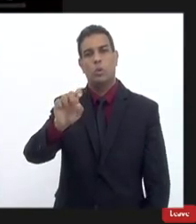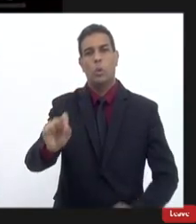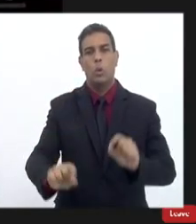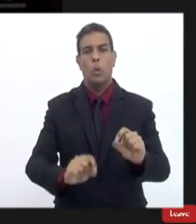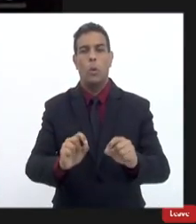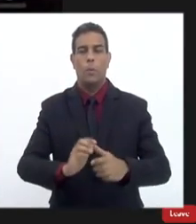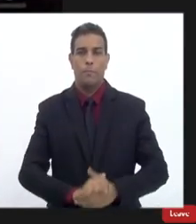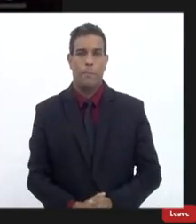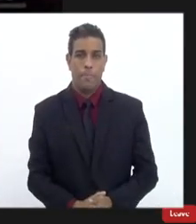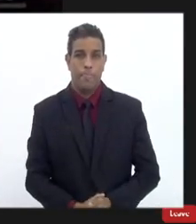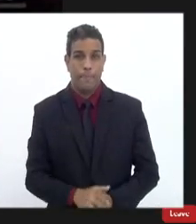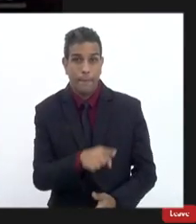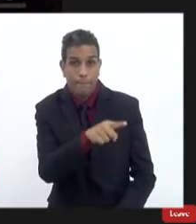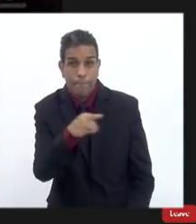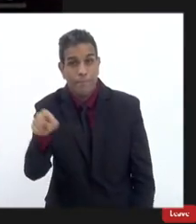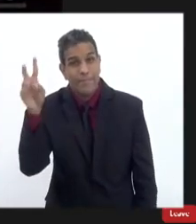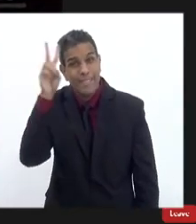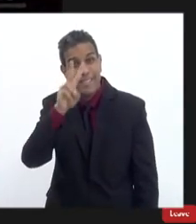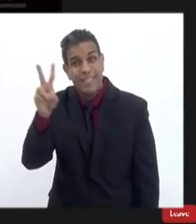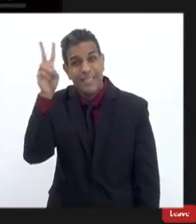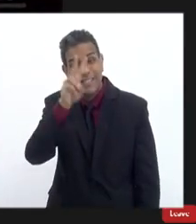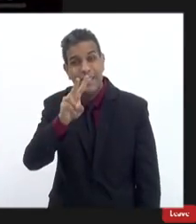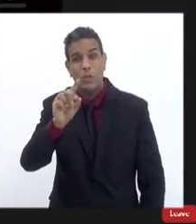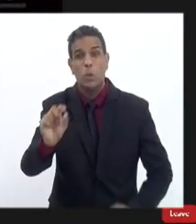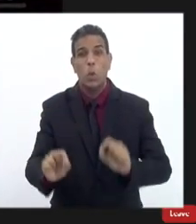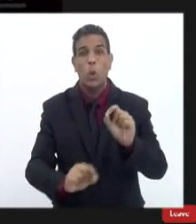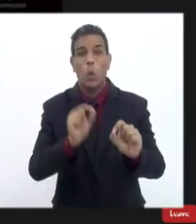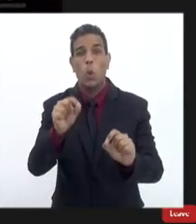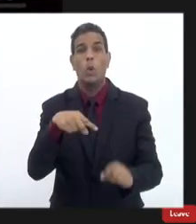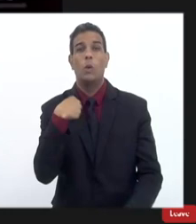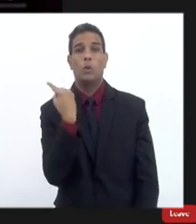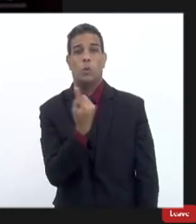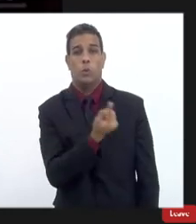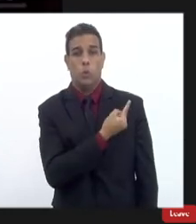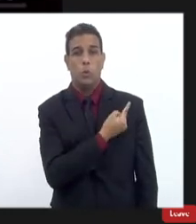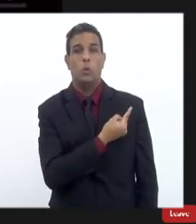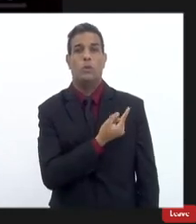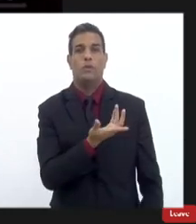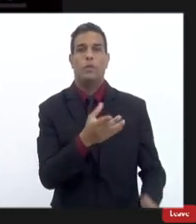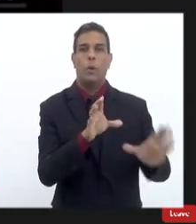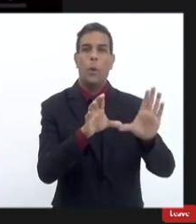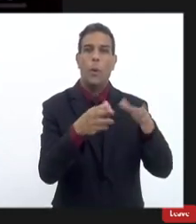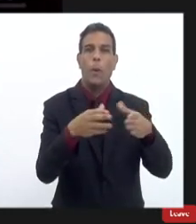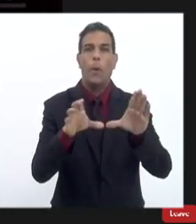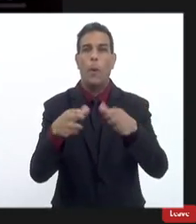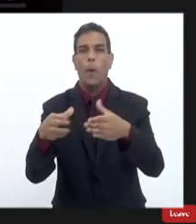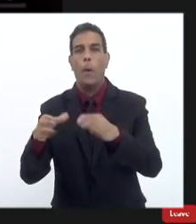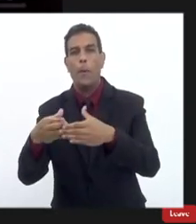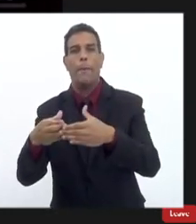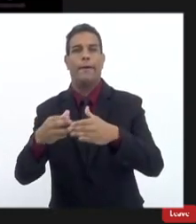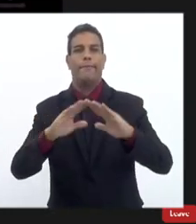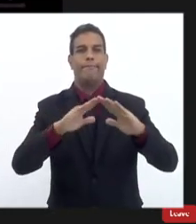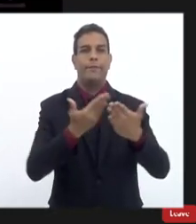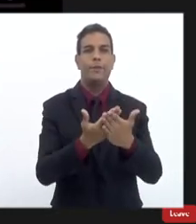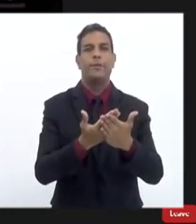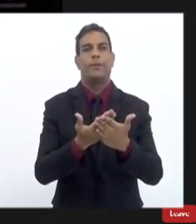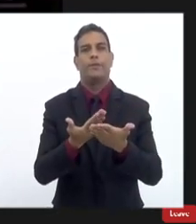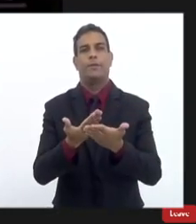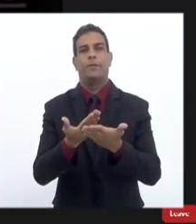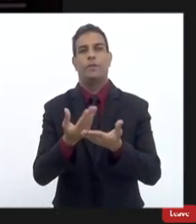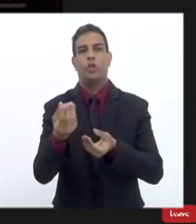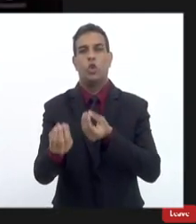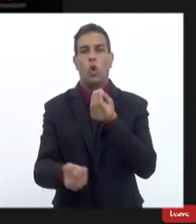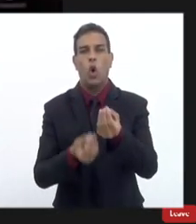Joilza. Lembrar que a infraestrutura das nossas unidades escolares, como a questão de recursos humanos, que já